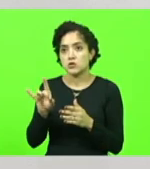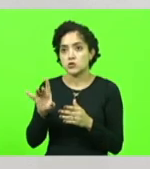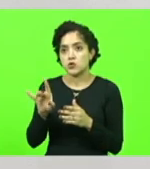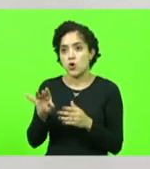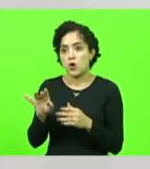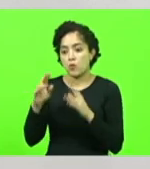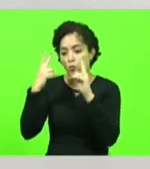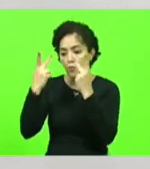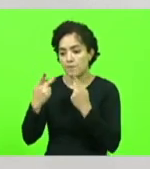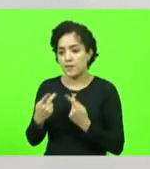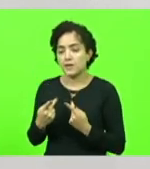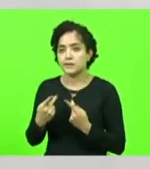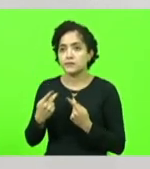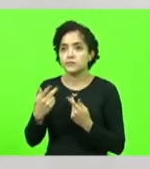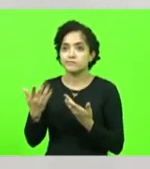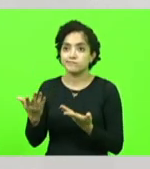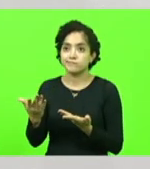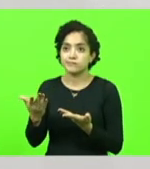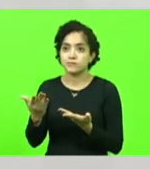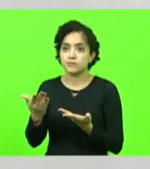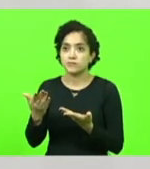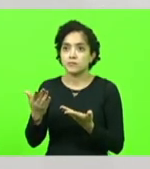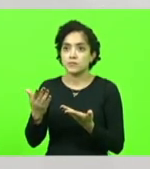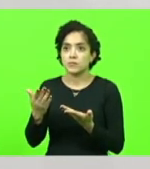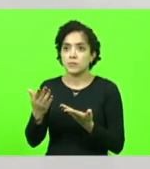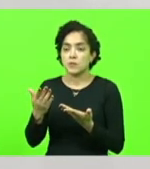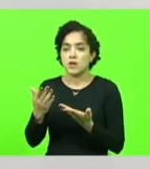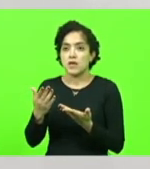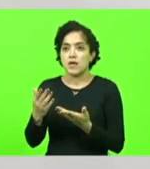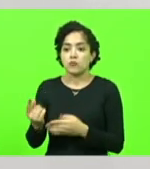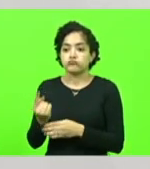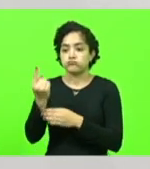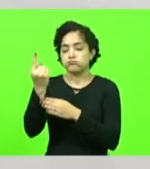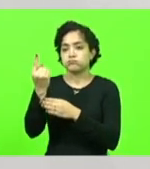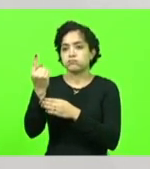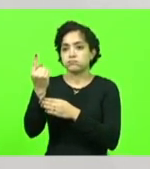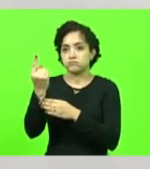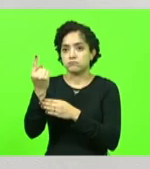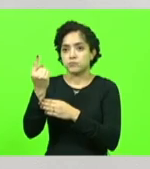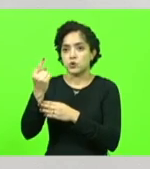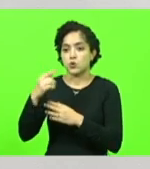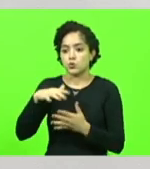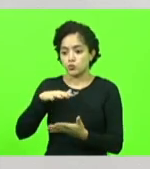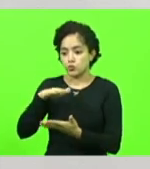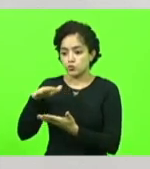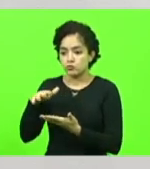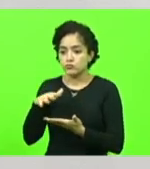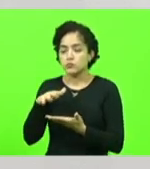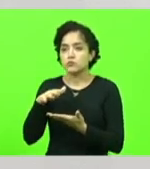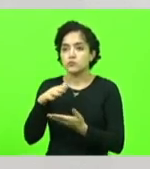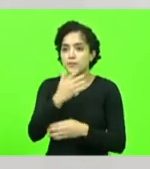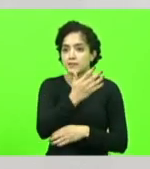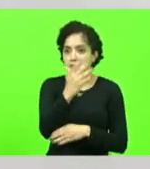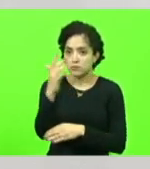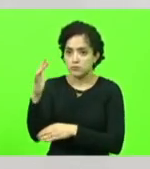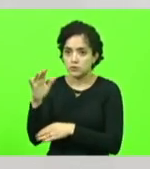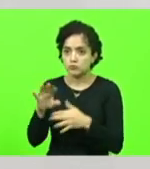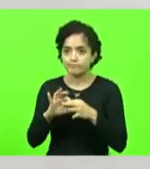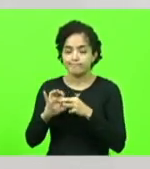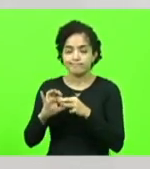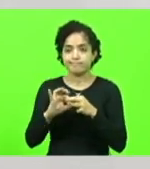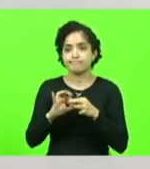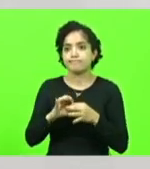humano, aí tem aquela linha que o homem é o centro de tudo, e não é o centro, ele faz parte de um meio ambiente que é integrado. Obrigado.